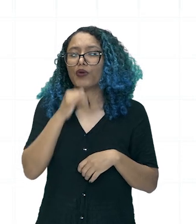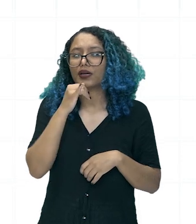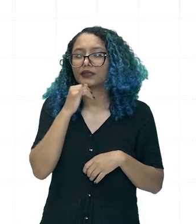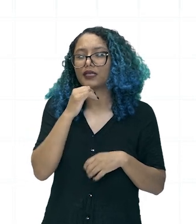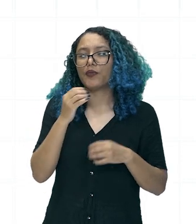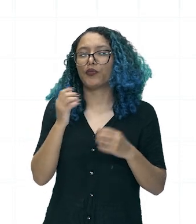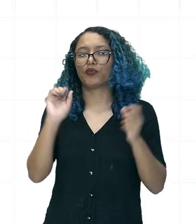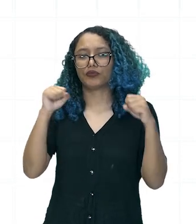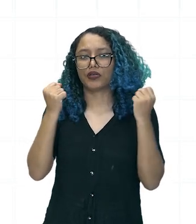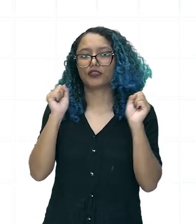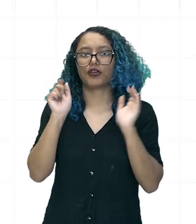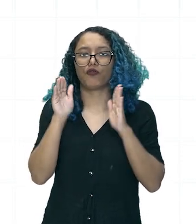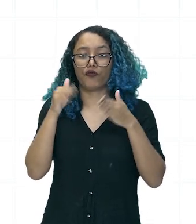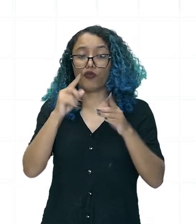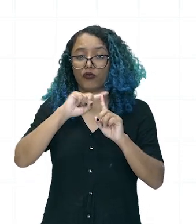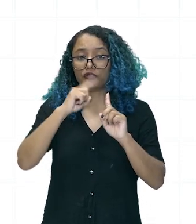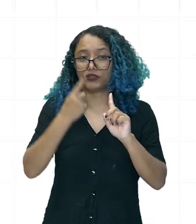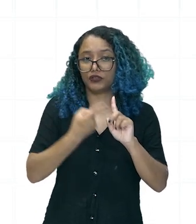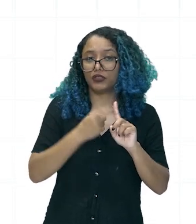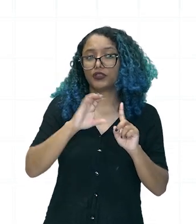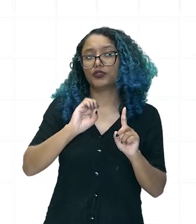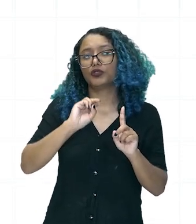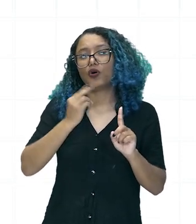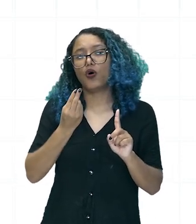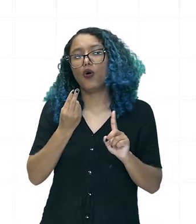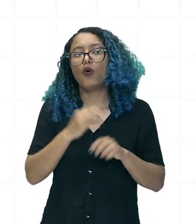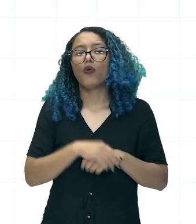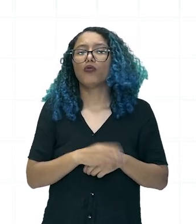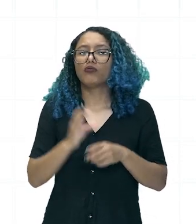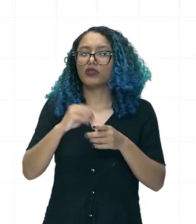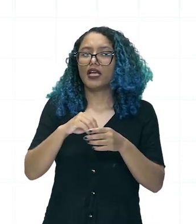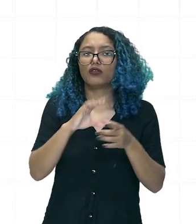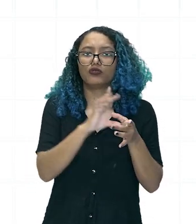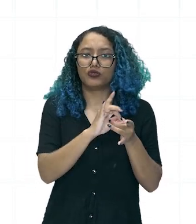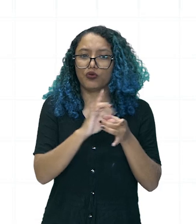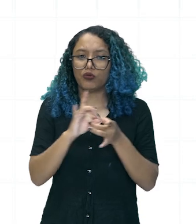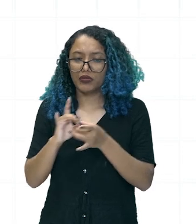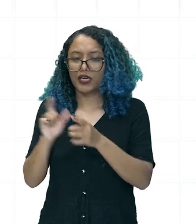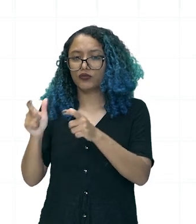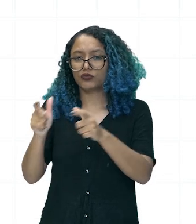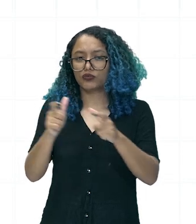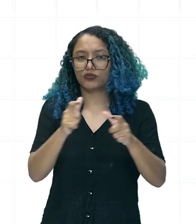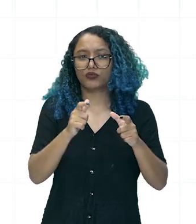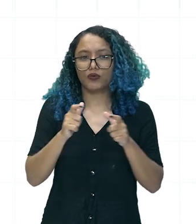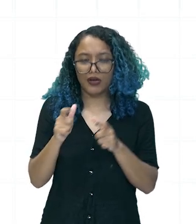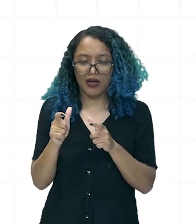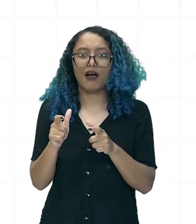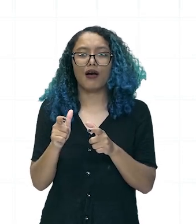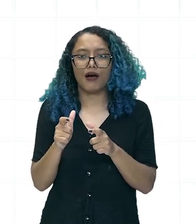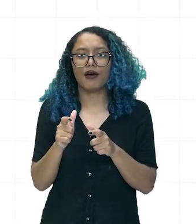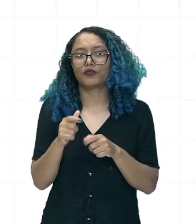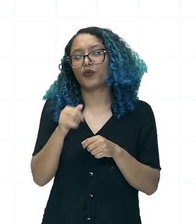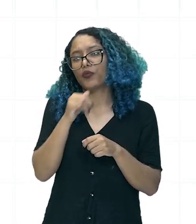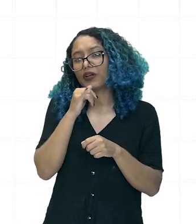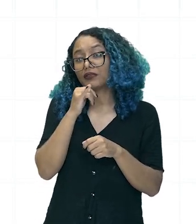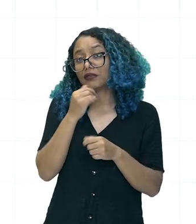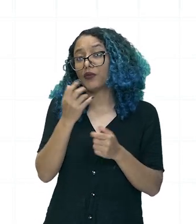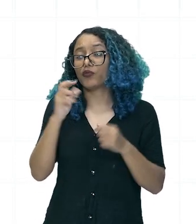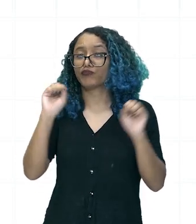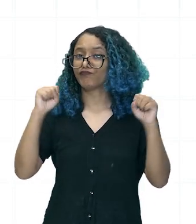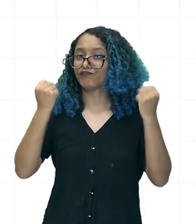e intensidade definidas. Então, resumindo aí essa definição, a ginástica